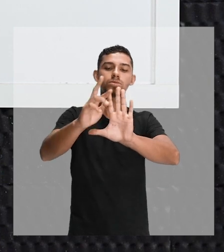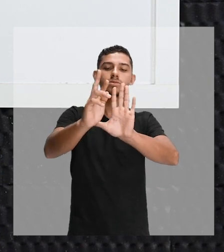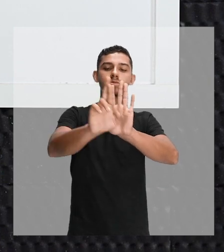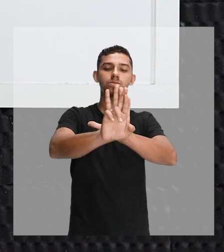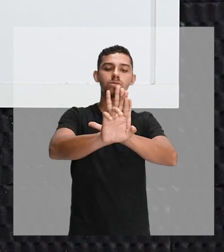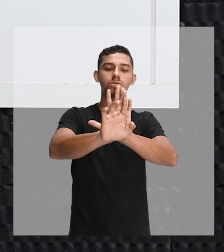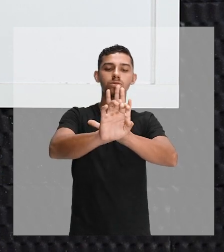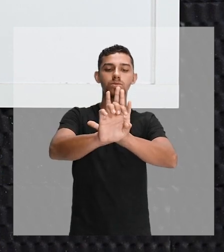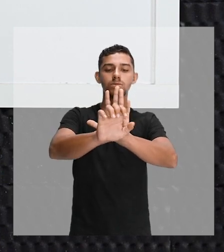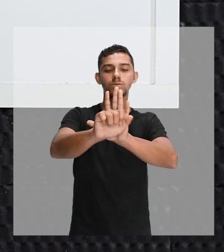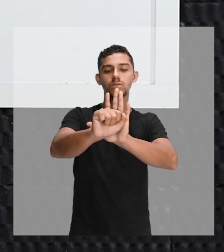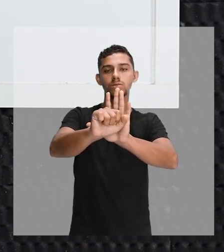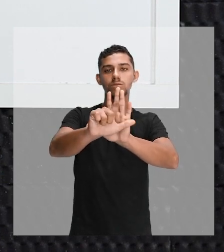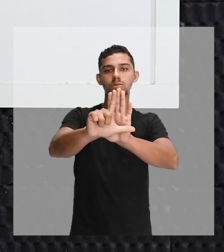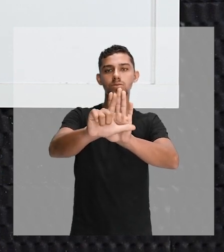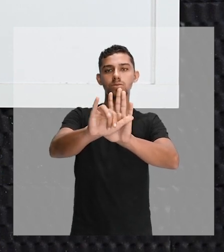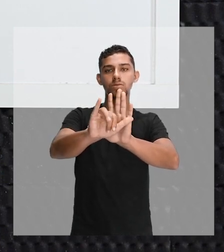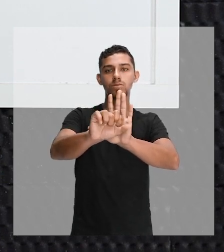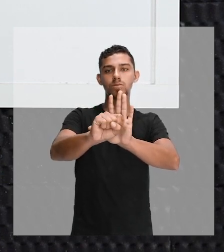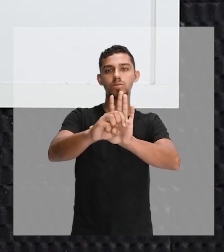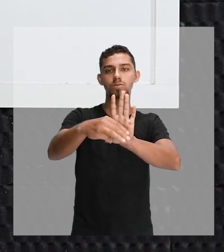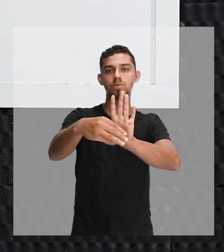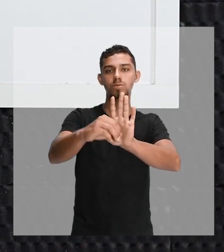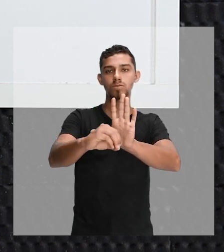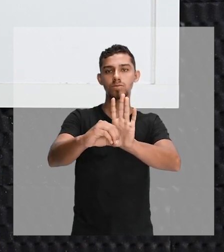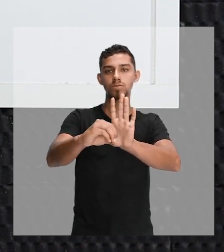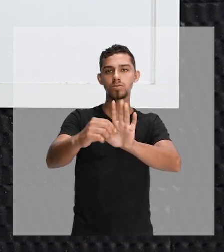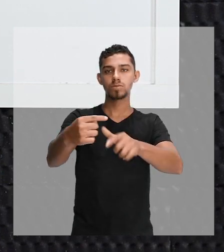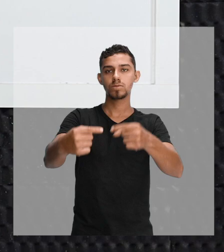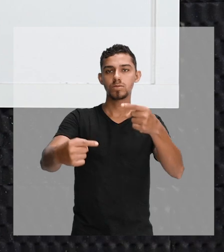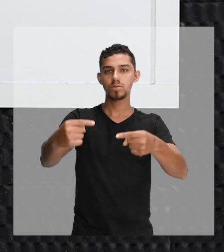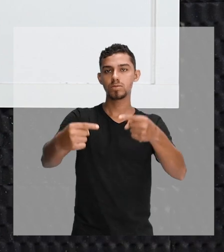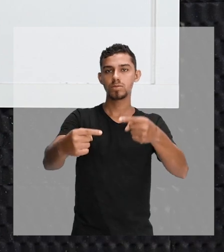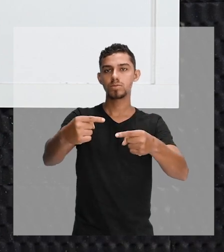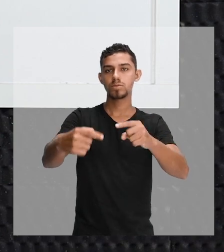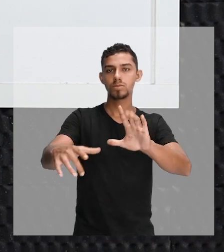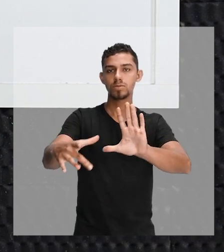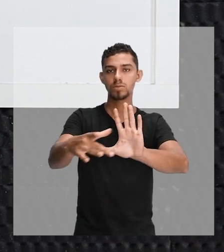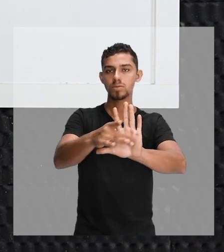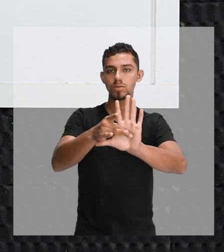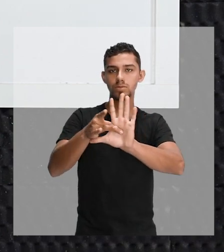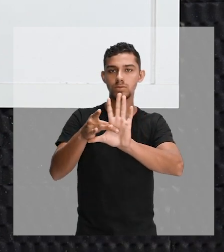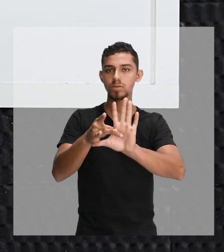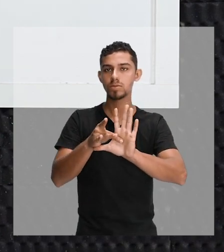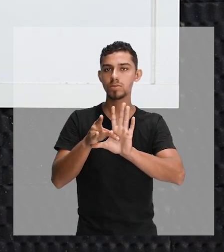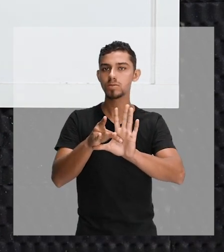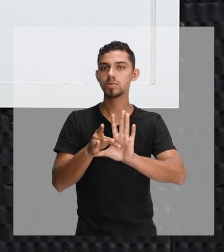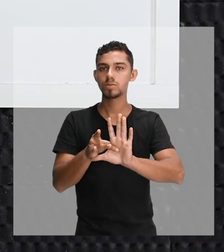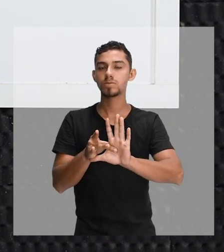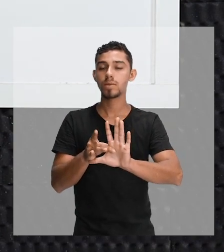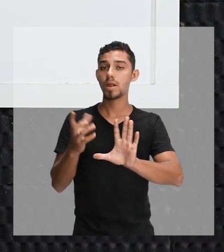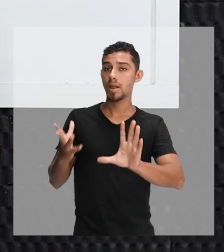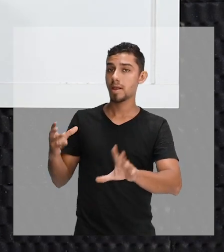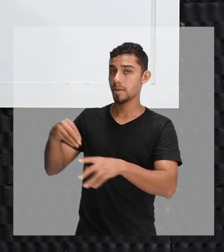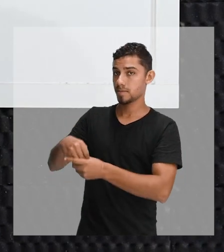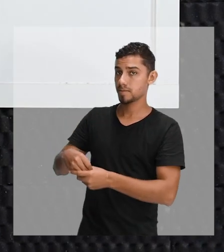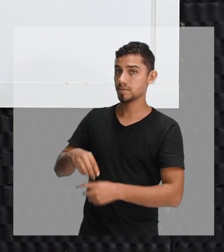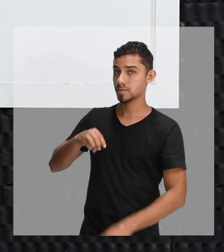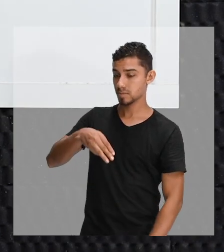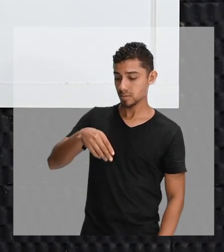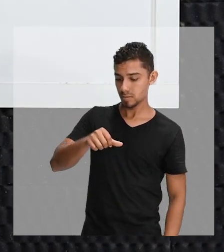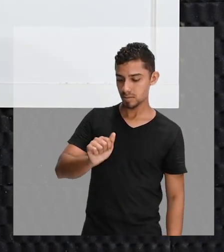só. Ok? Realismo político. Maquiavel, ele está dentro de uma